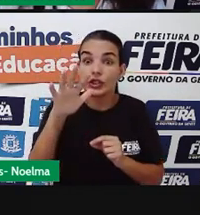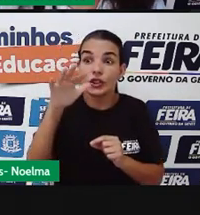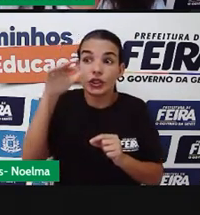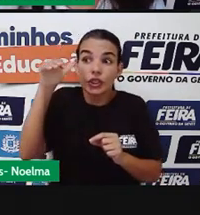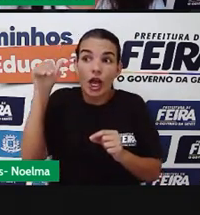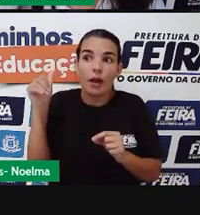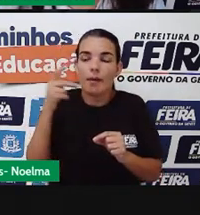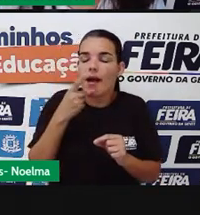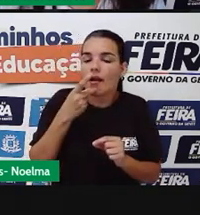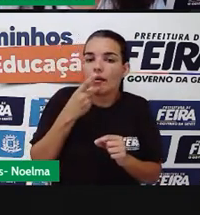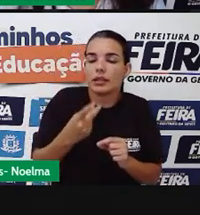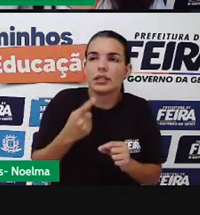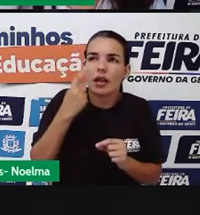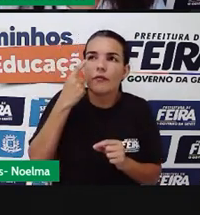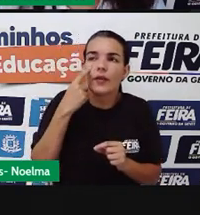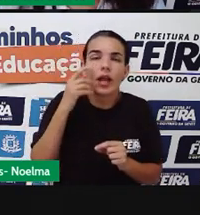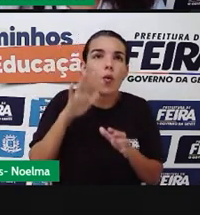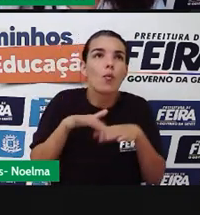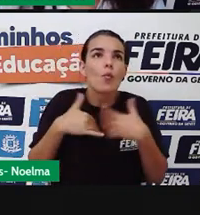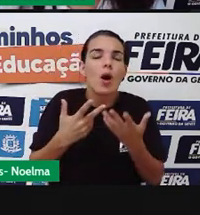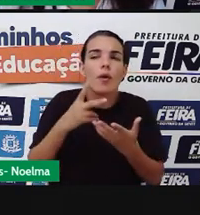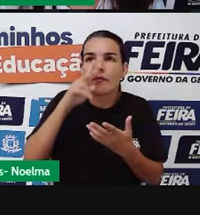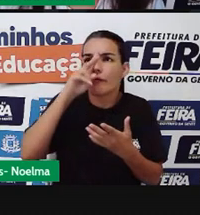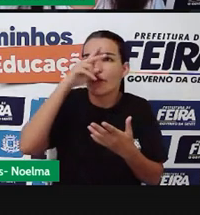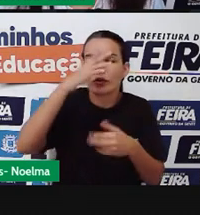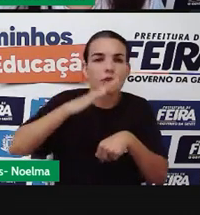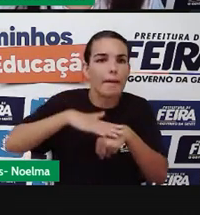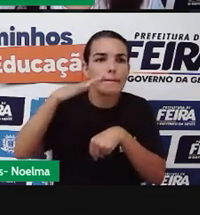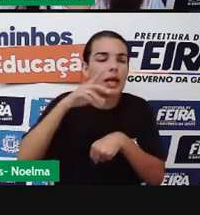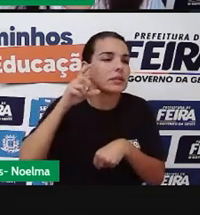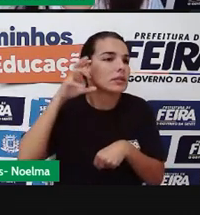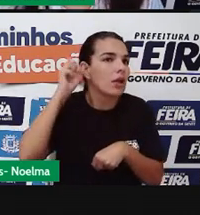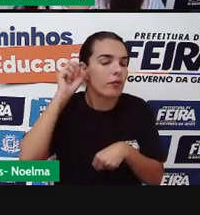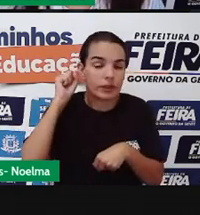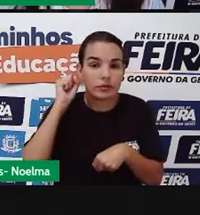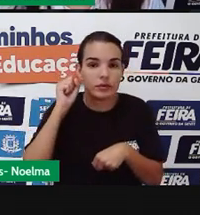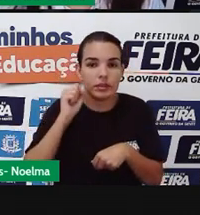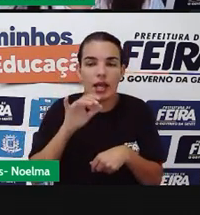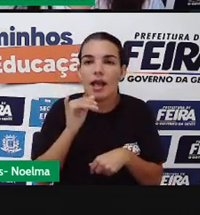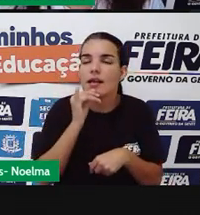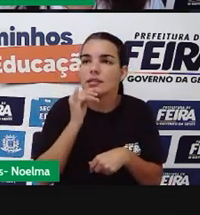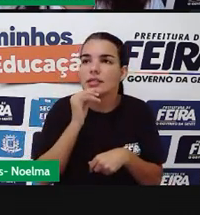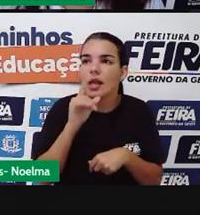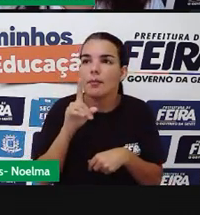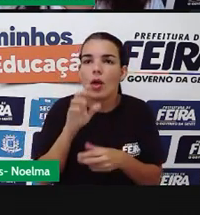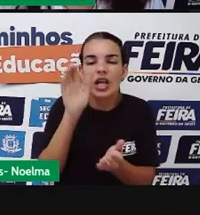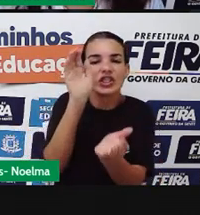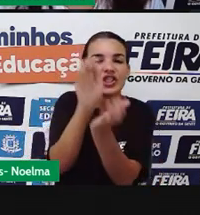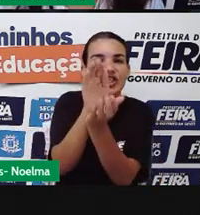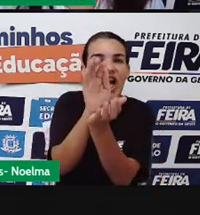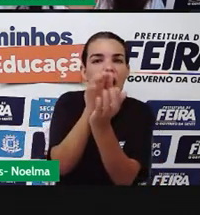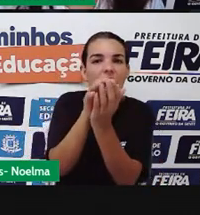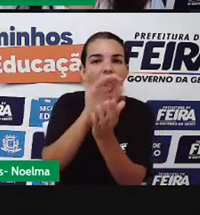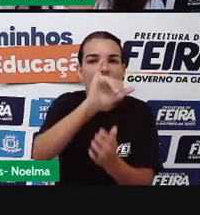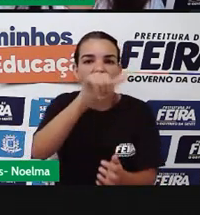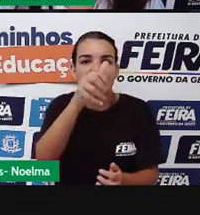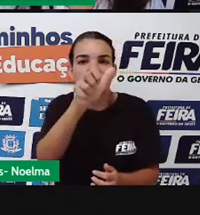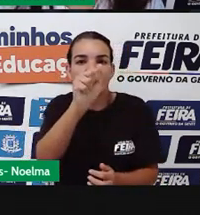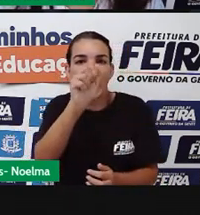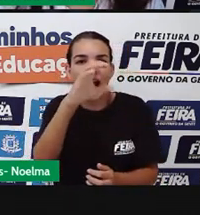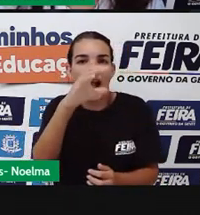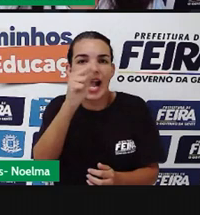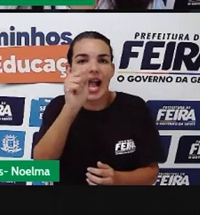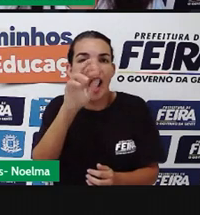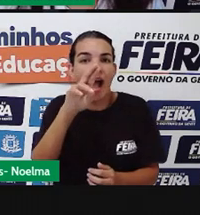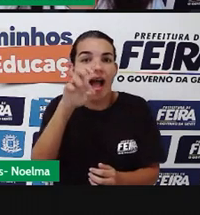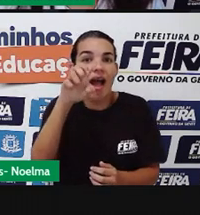chamar essa sílaba, que aí você consegue identificar qual a sílaba mais forte. Por exemplo, jacaré. Qual que eu